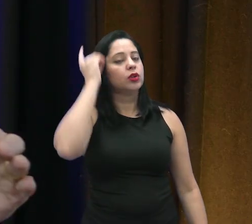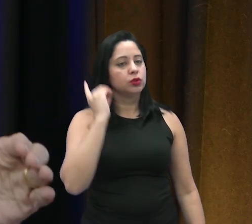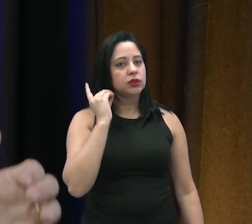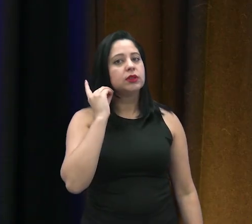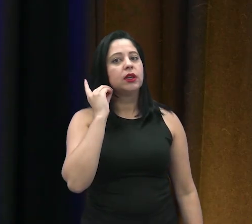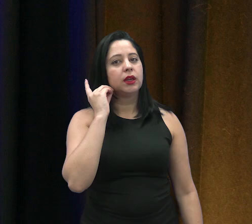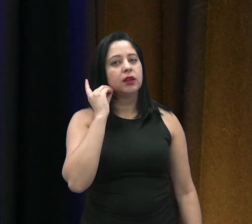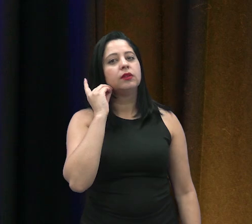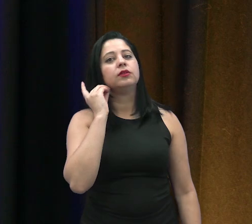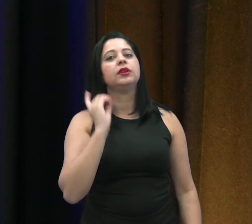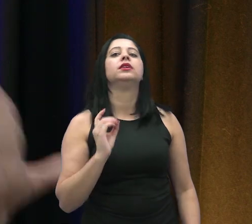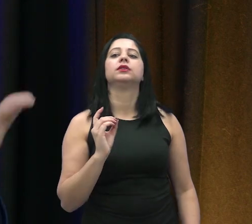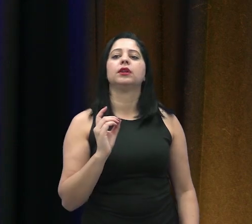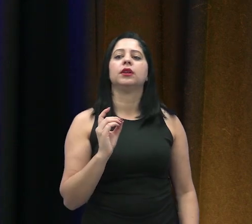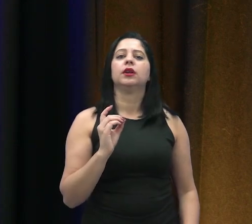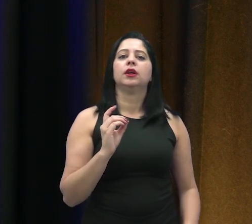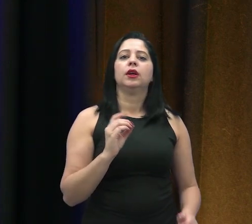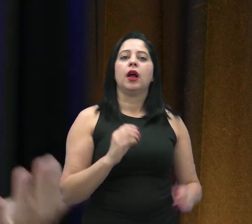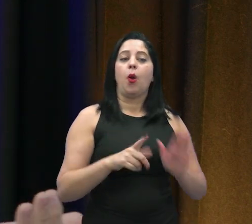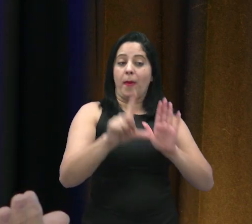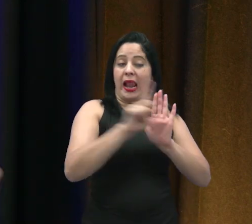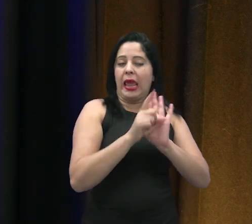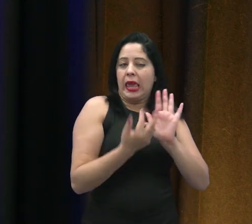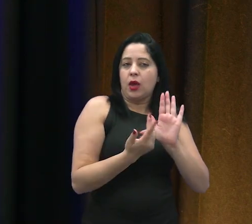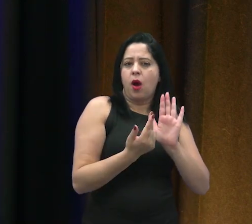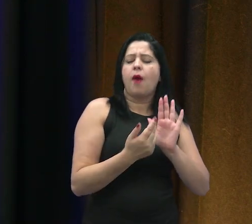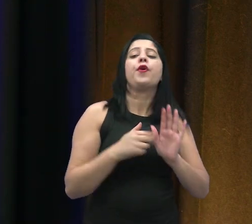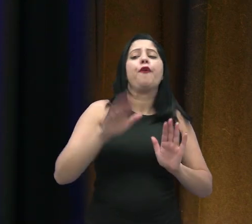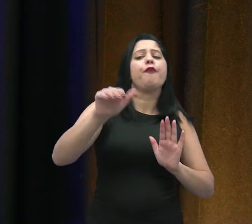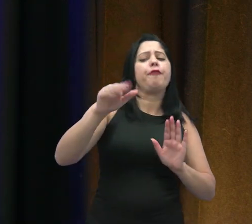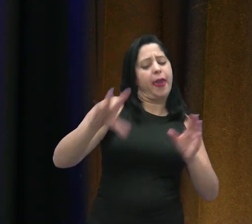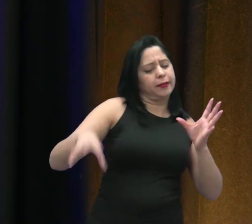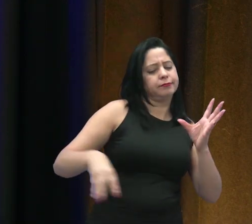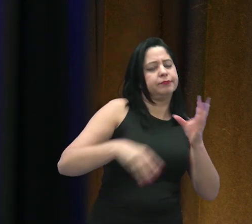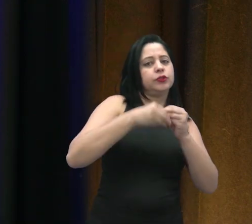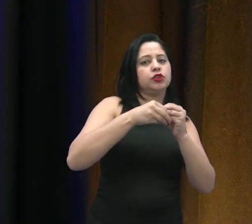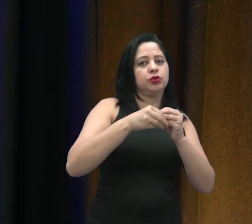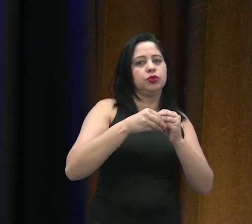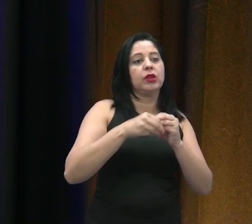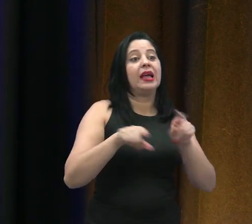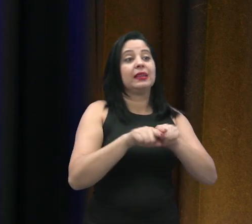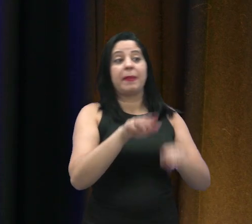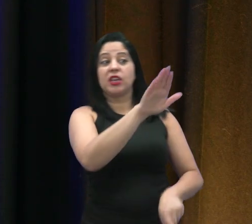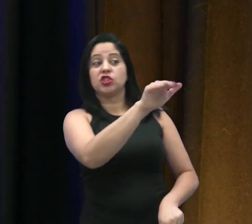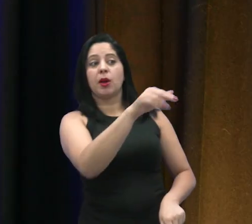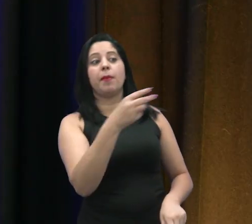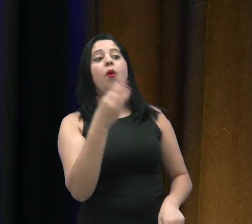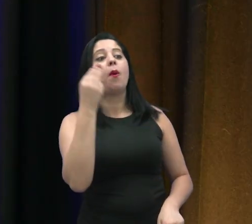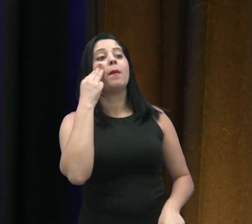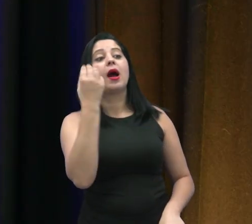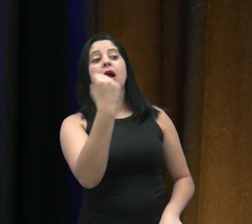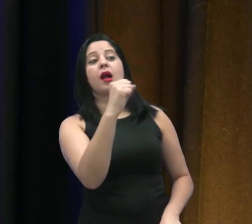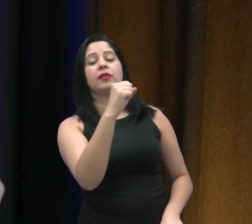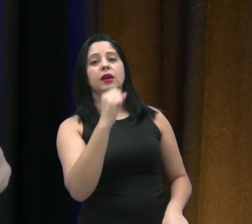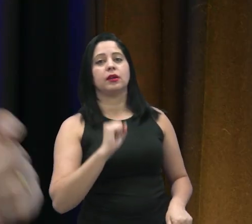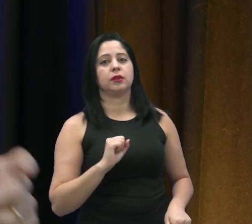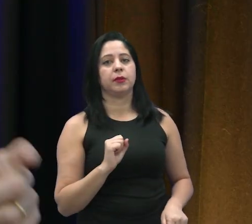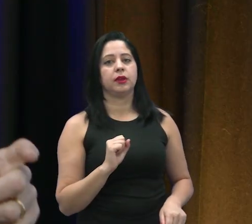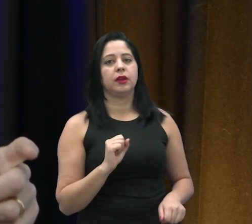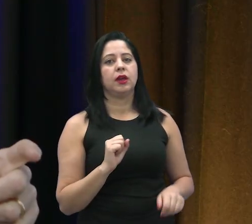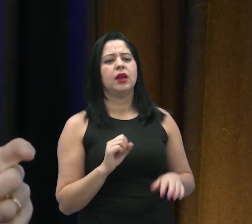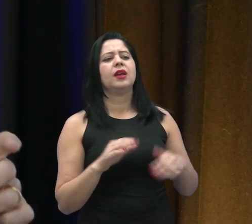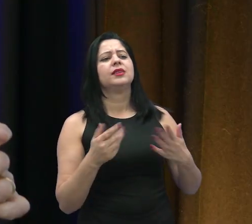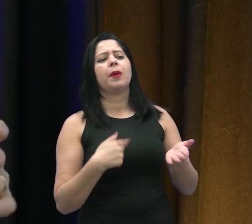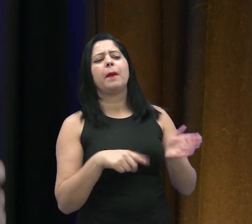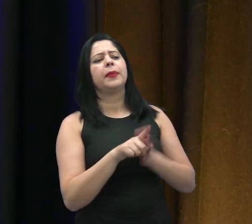também apresentou dias depois. Eu falei, vem comigo, vamos fazer junto. Aí acabou sendo de autoria, chamamos o vereador Marcão da Academia também. E no